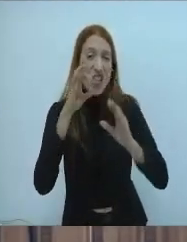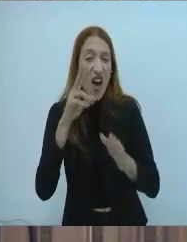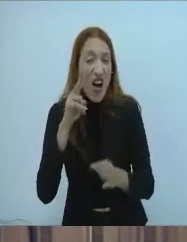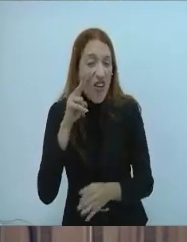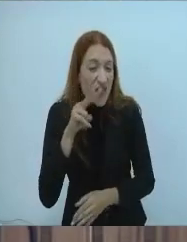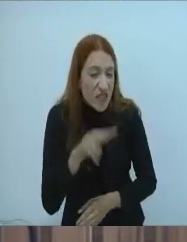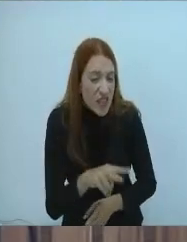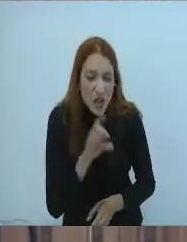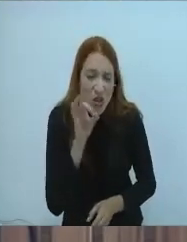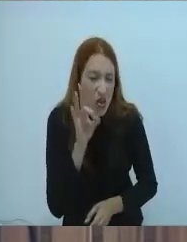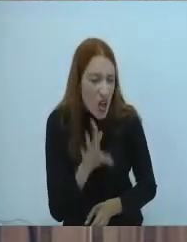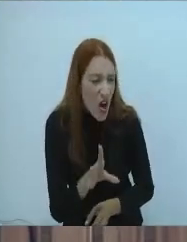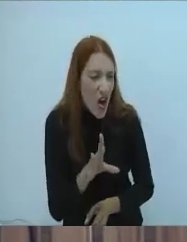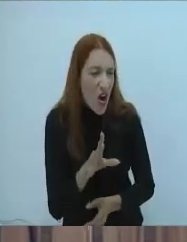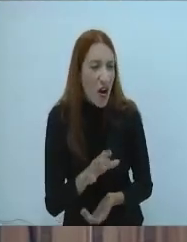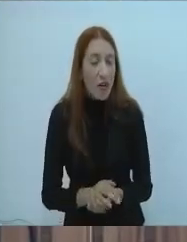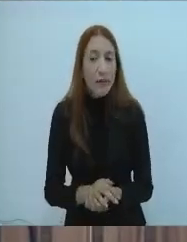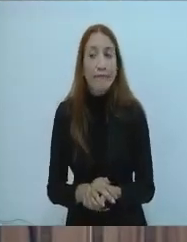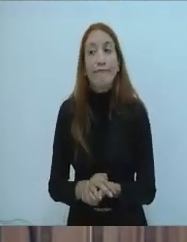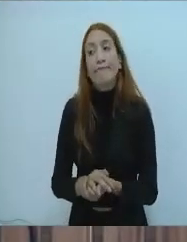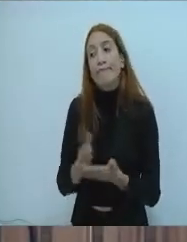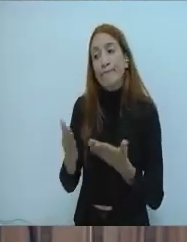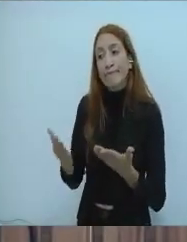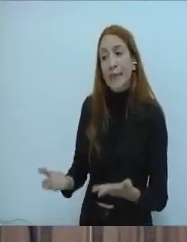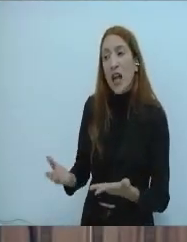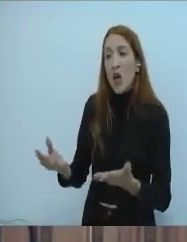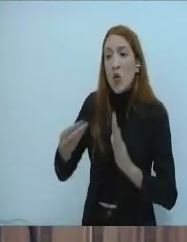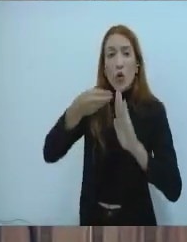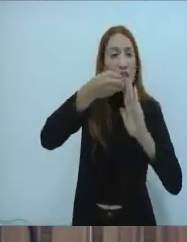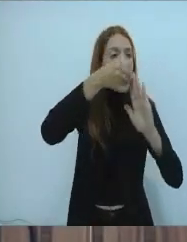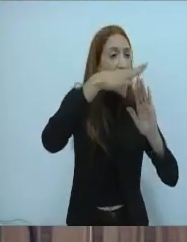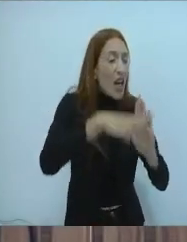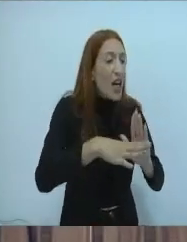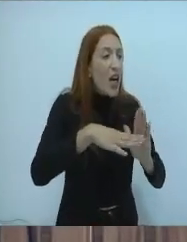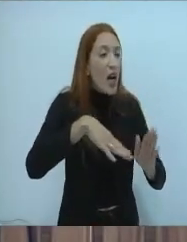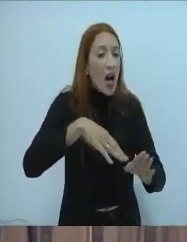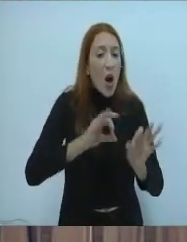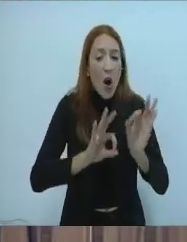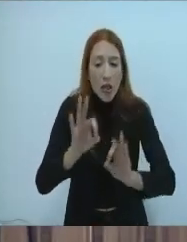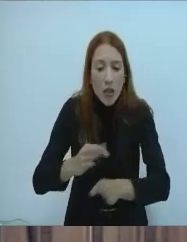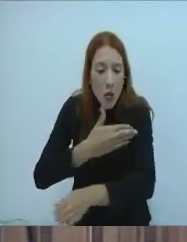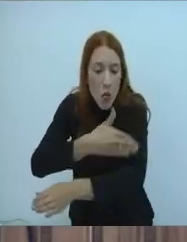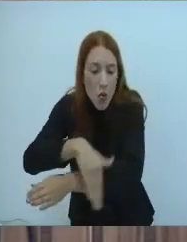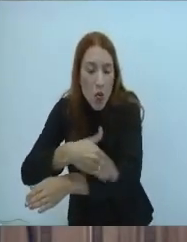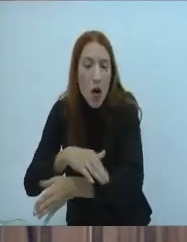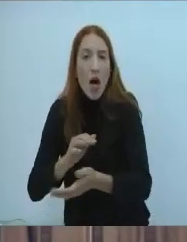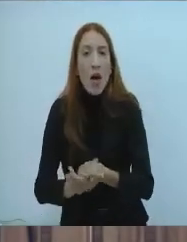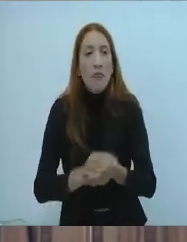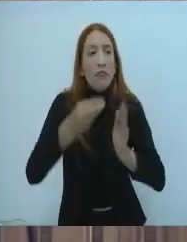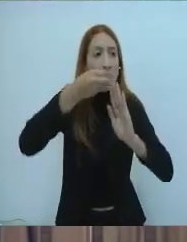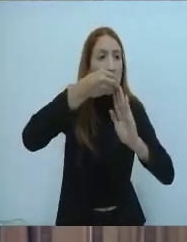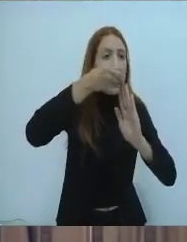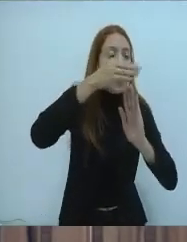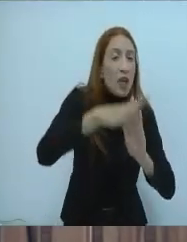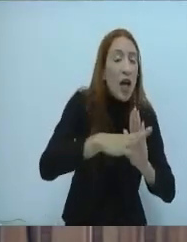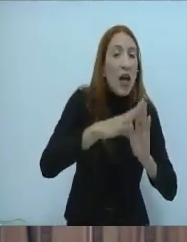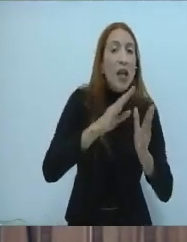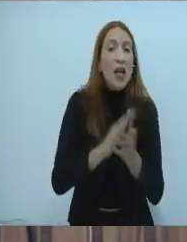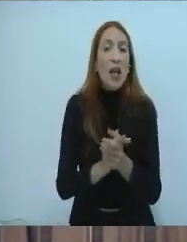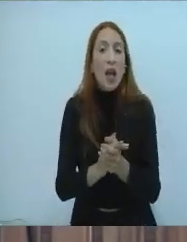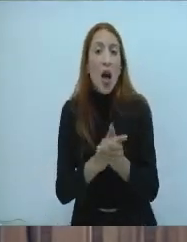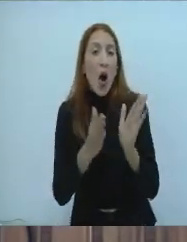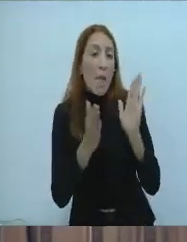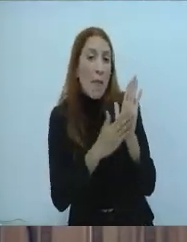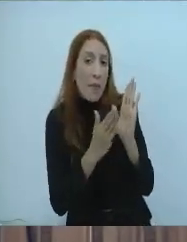fiscalizar se fosse assim vossa excelência não indicaria pavimentação de rua vossa excelência não indicaria preposições